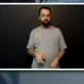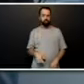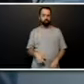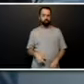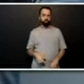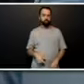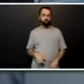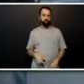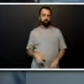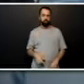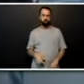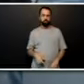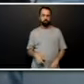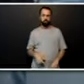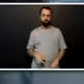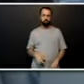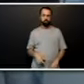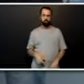em